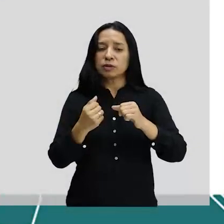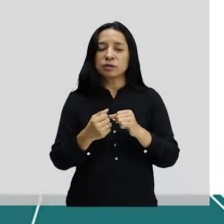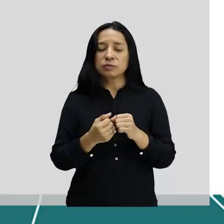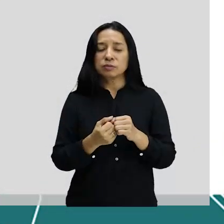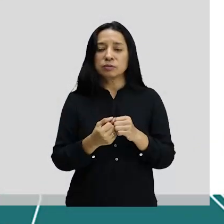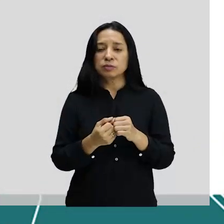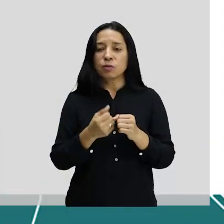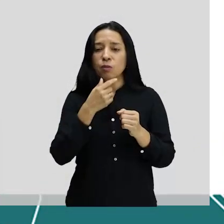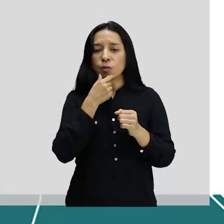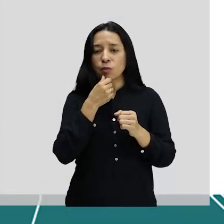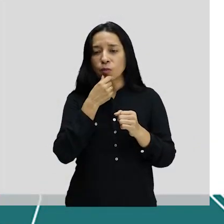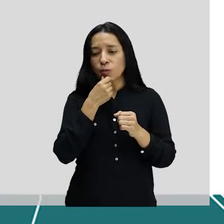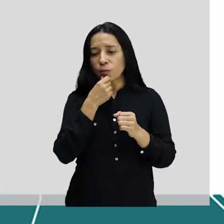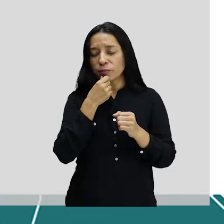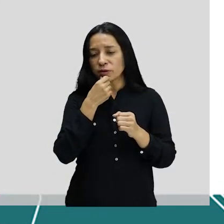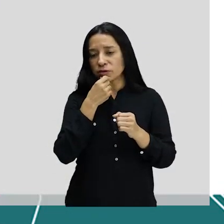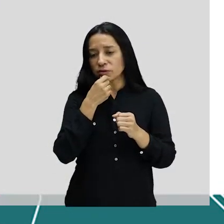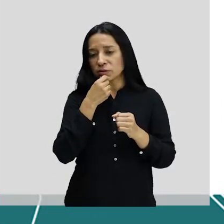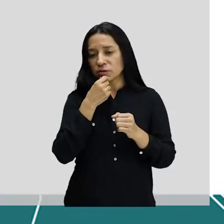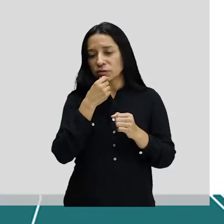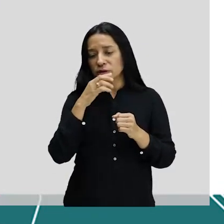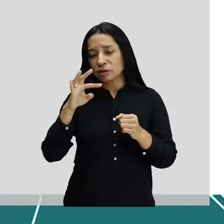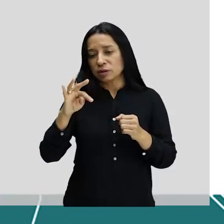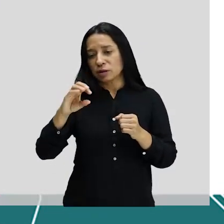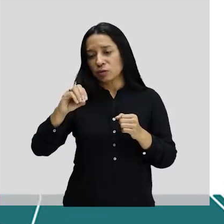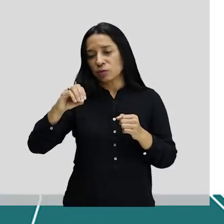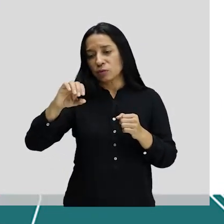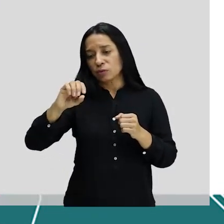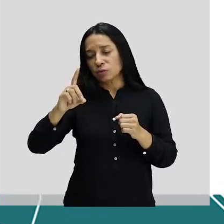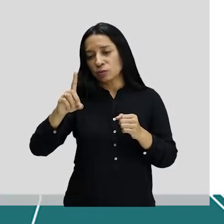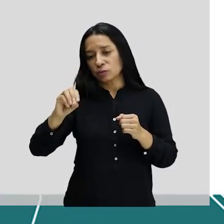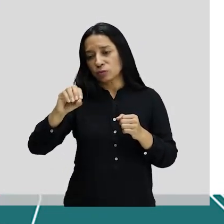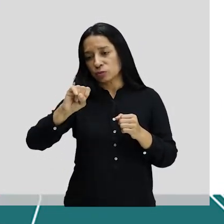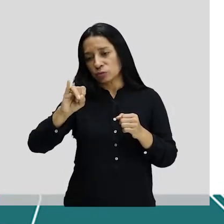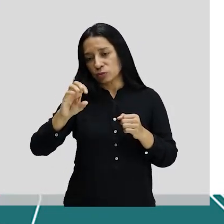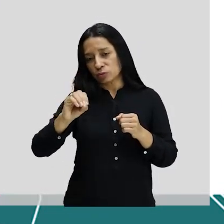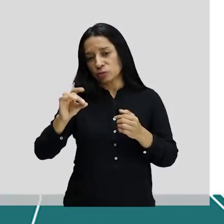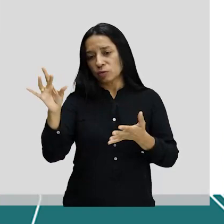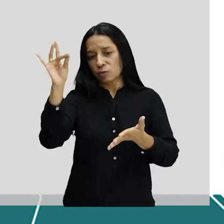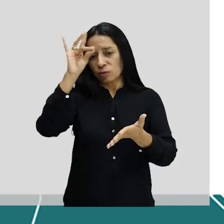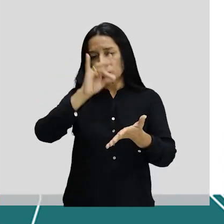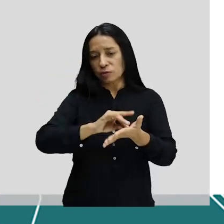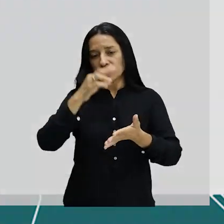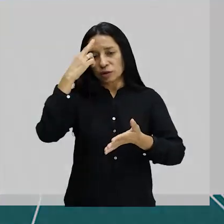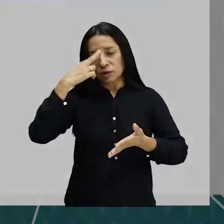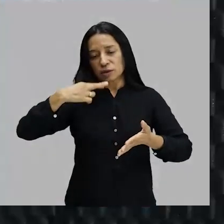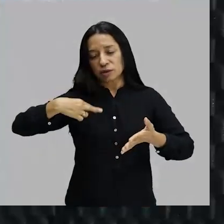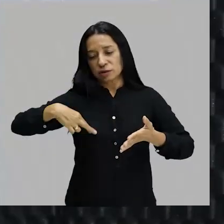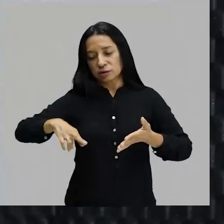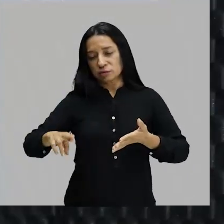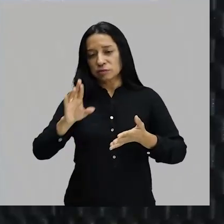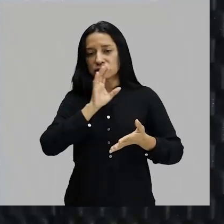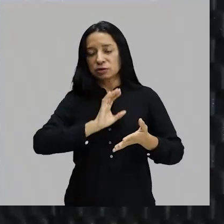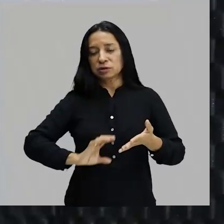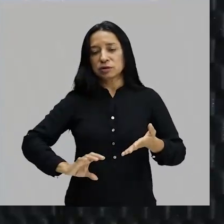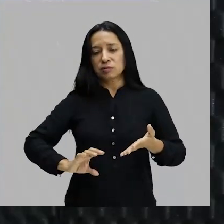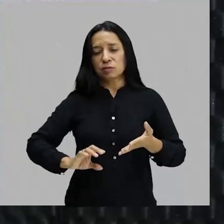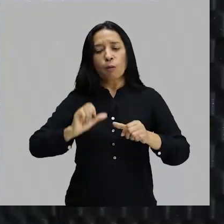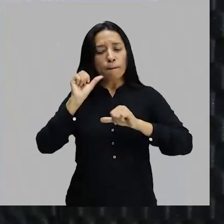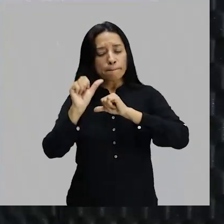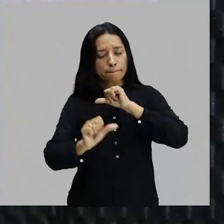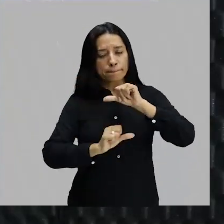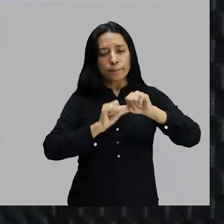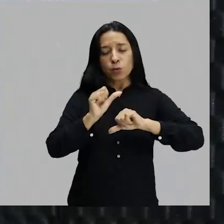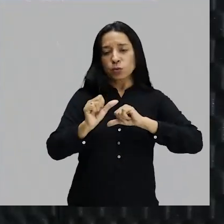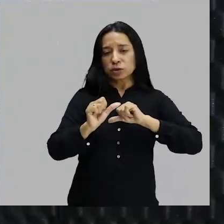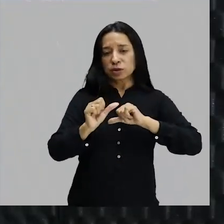vocês, ele oficializa a religião cristã. A coisa muda de figura depois dessa oficialização. Como assim, professor?